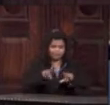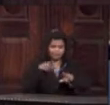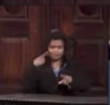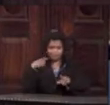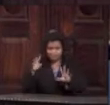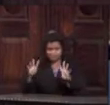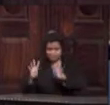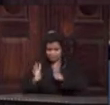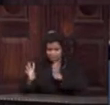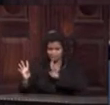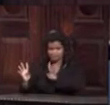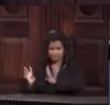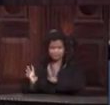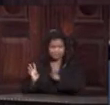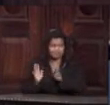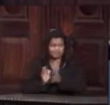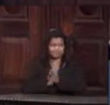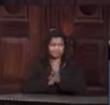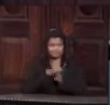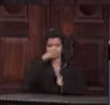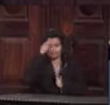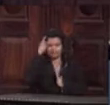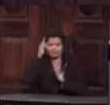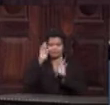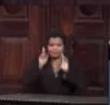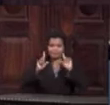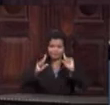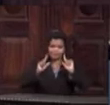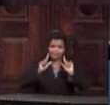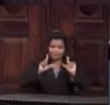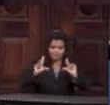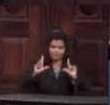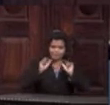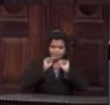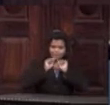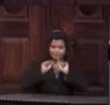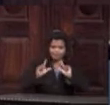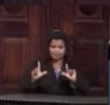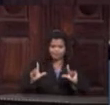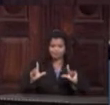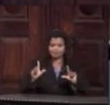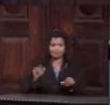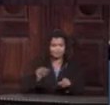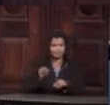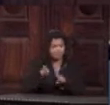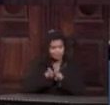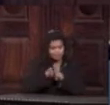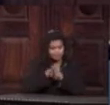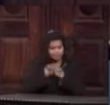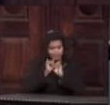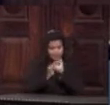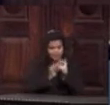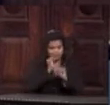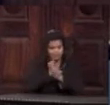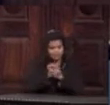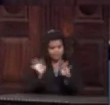ramos você que nos assiste pela tv alerj não segue pelas redes sociais imprensa